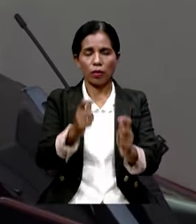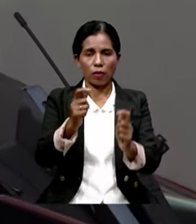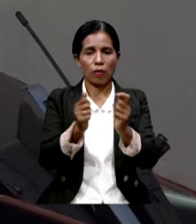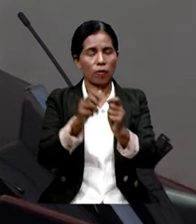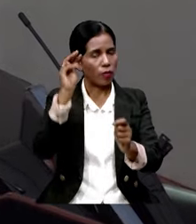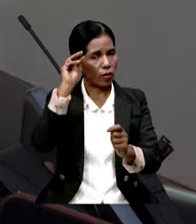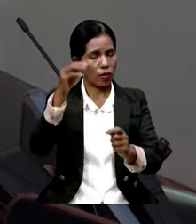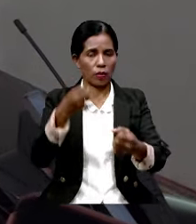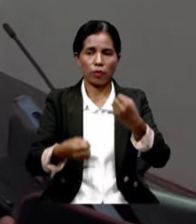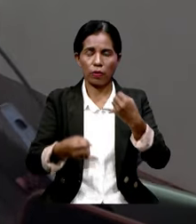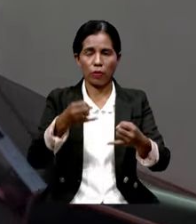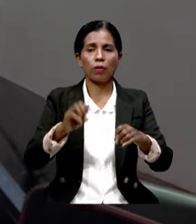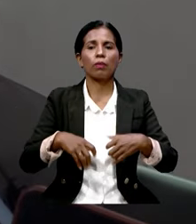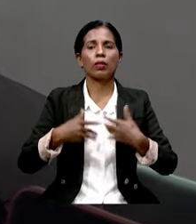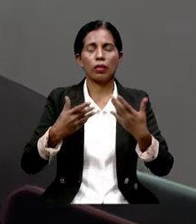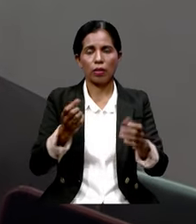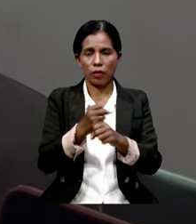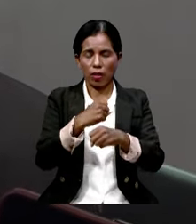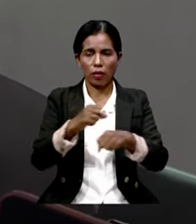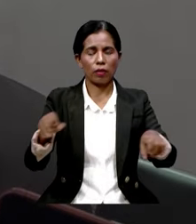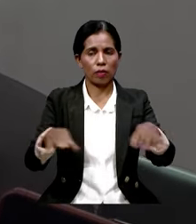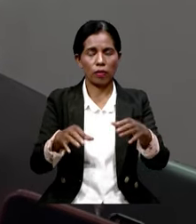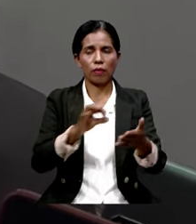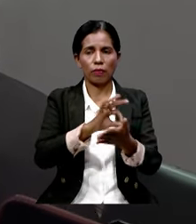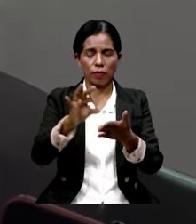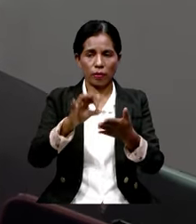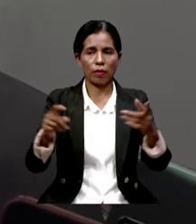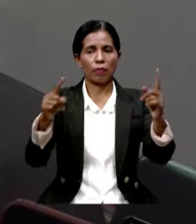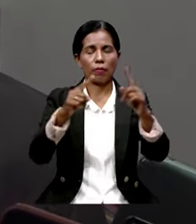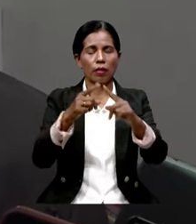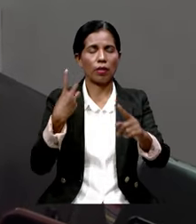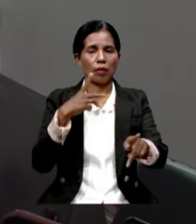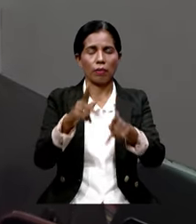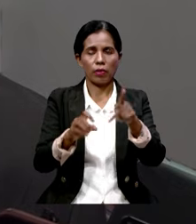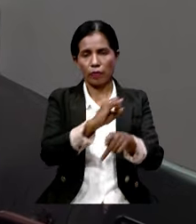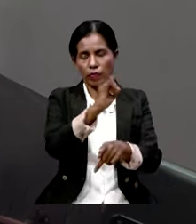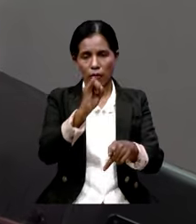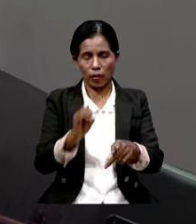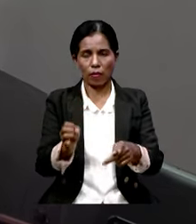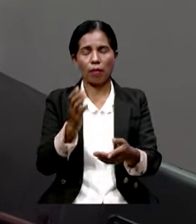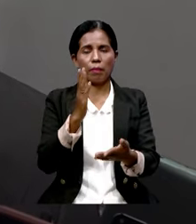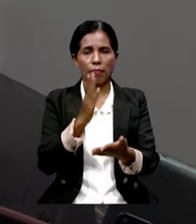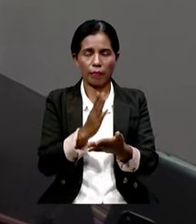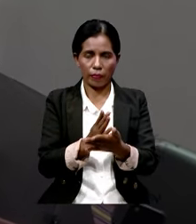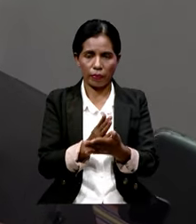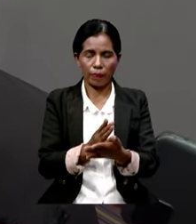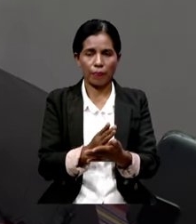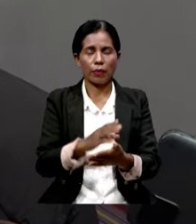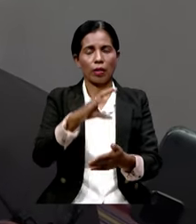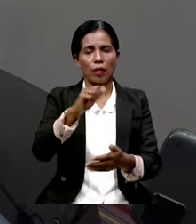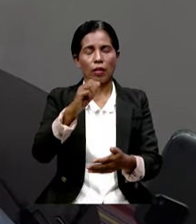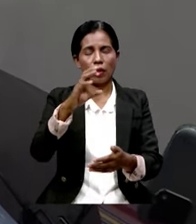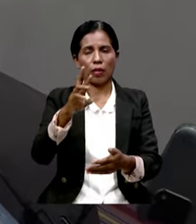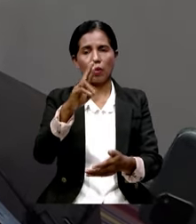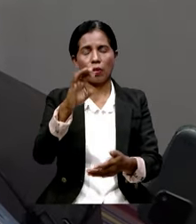Justiça, o ensaio do serviço ba oin, formação ba itania investigador sira, prevenção, Comissário CAC Rui Pereira